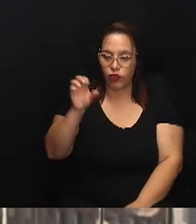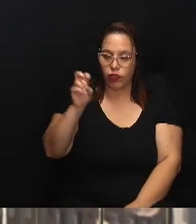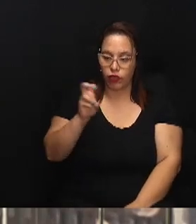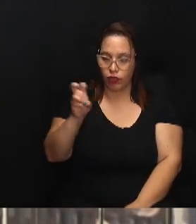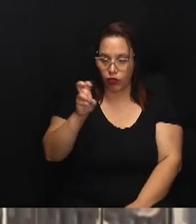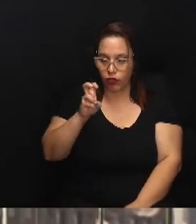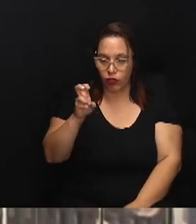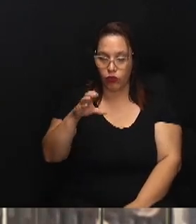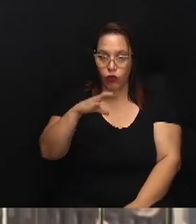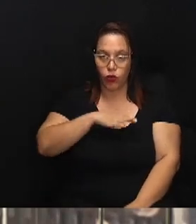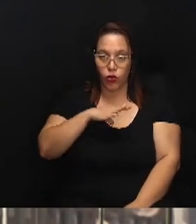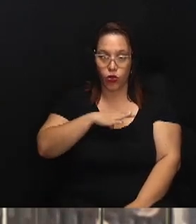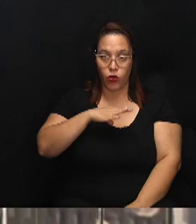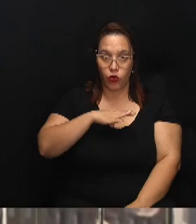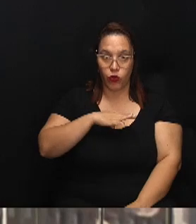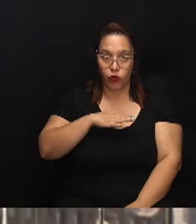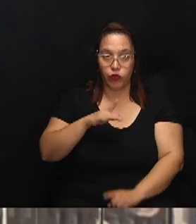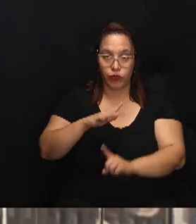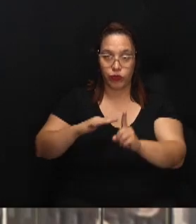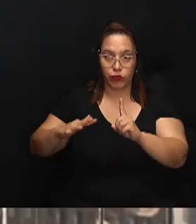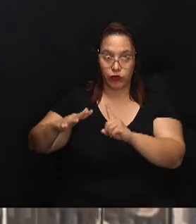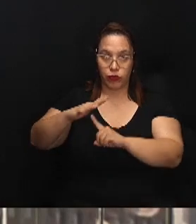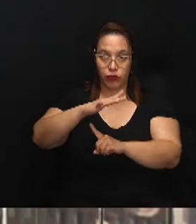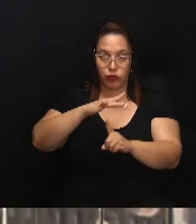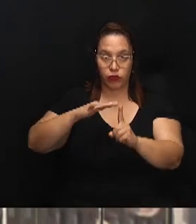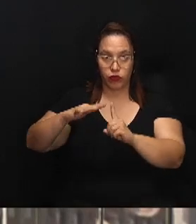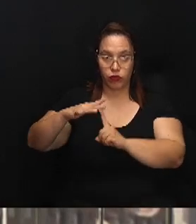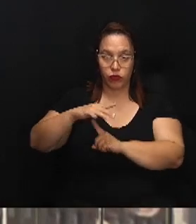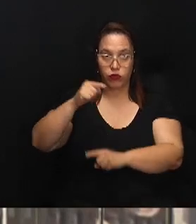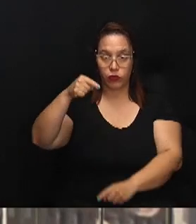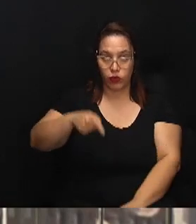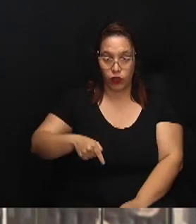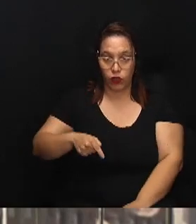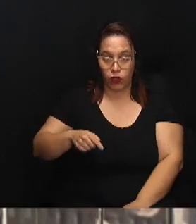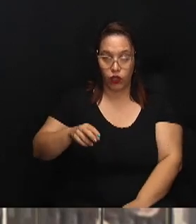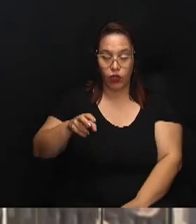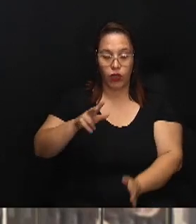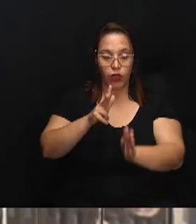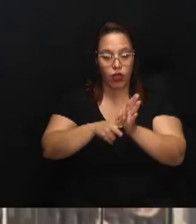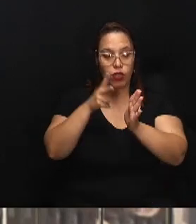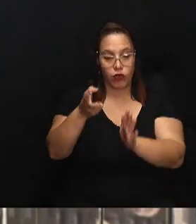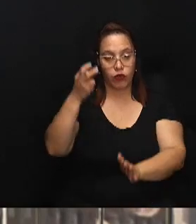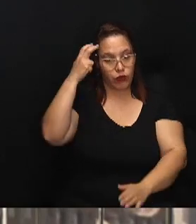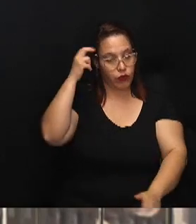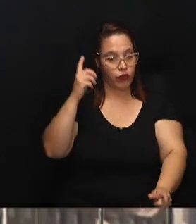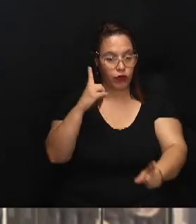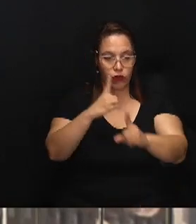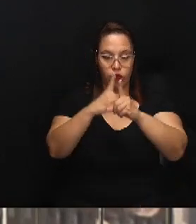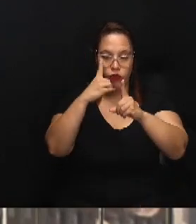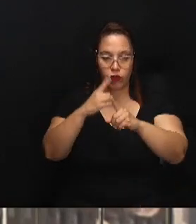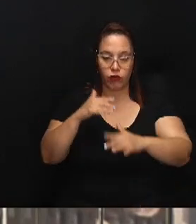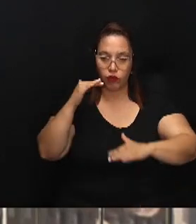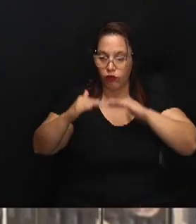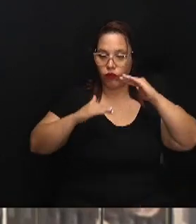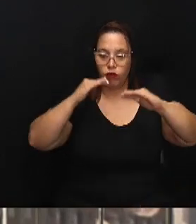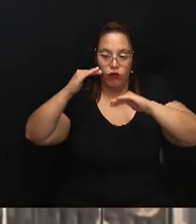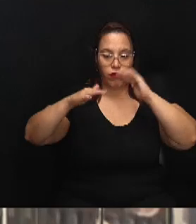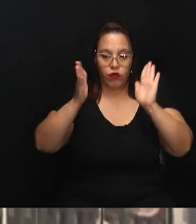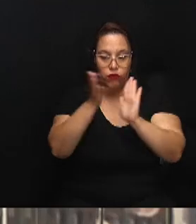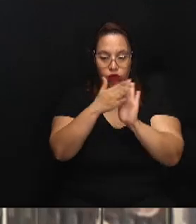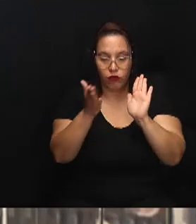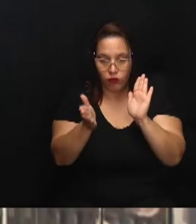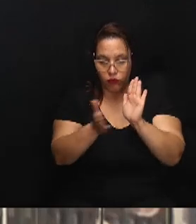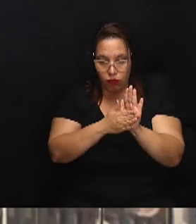Conferência Municipal de Meio Ambiente, que será realizada na Estação Cultura. O encontro também visa elaborar propostas